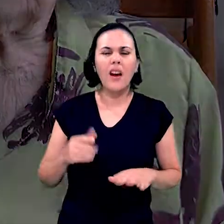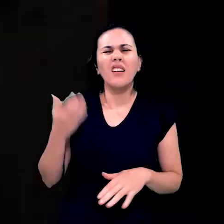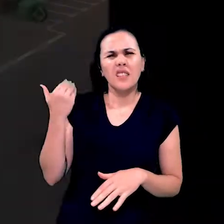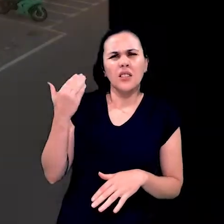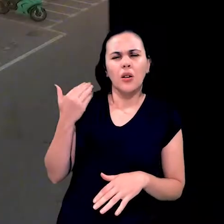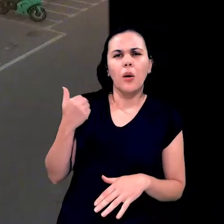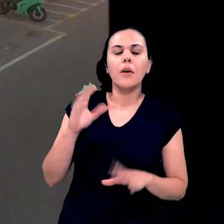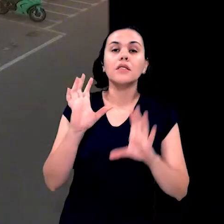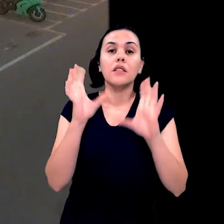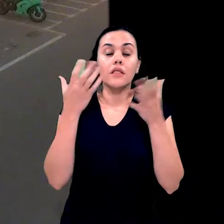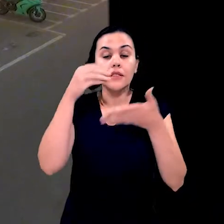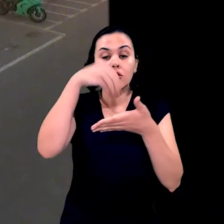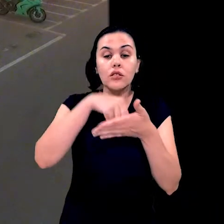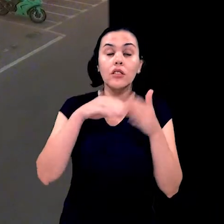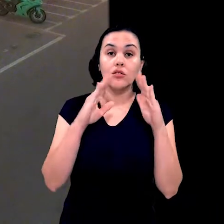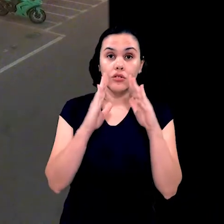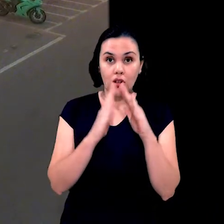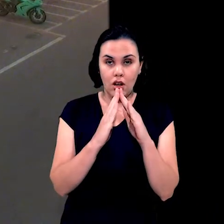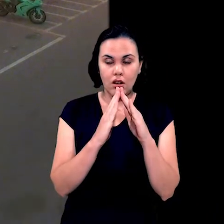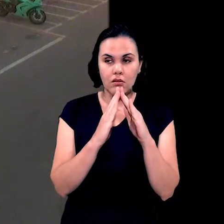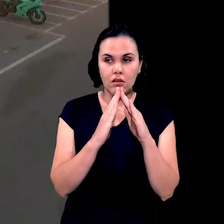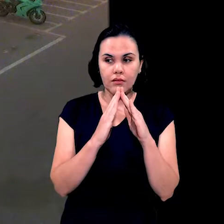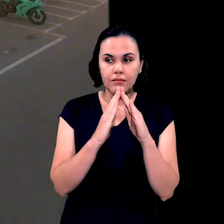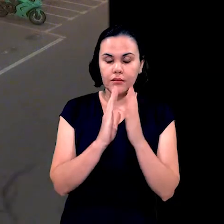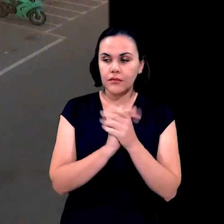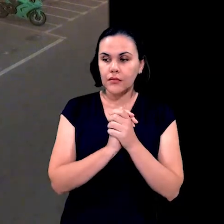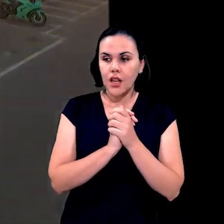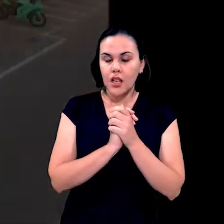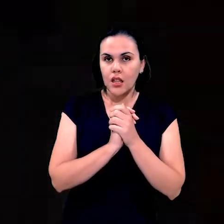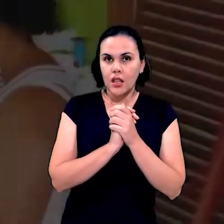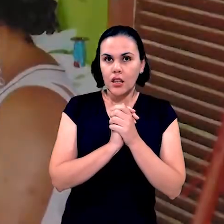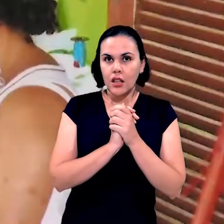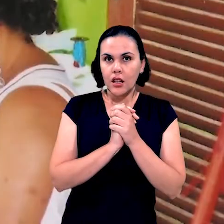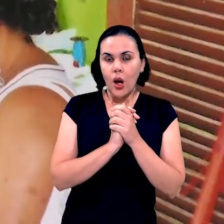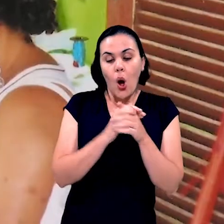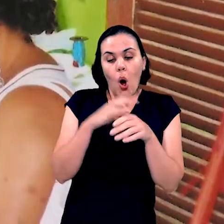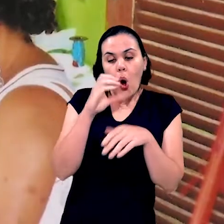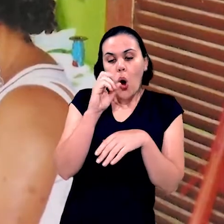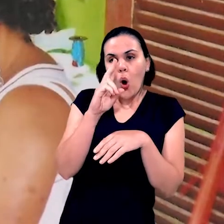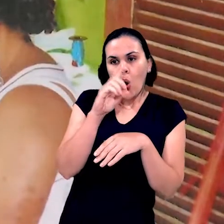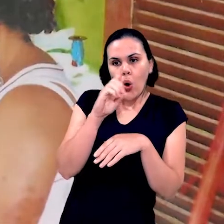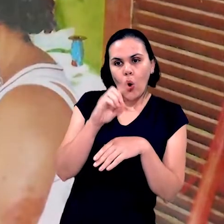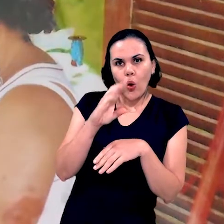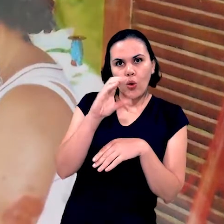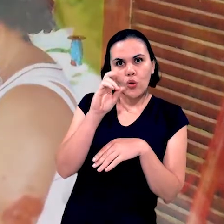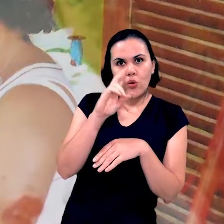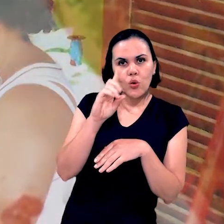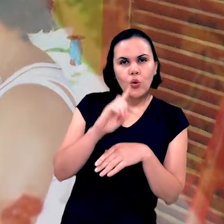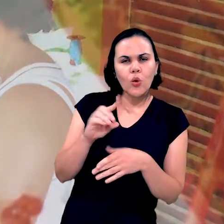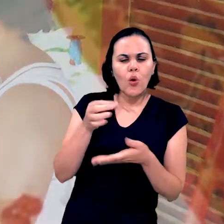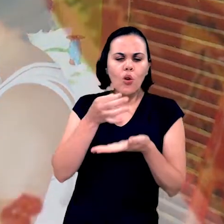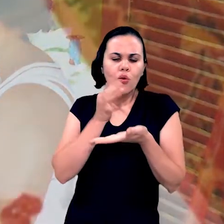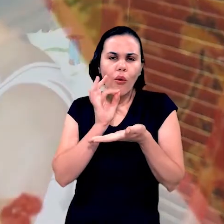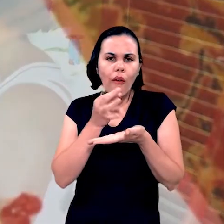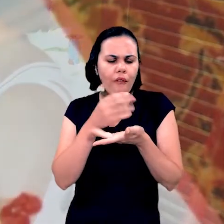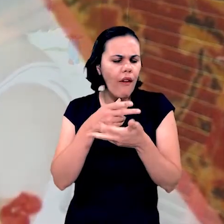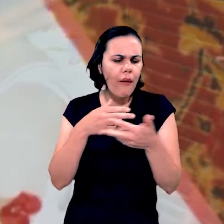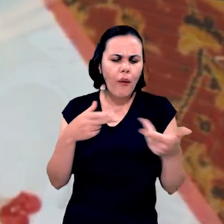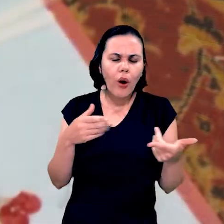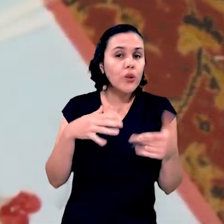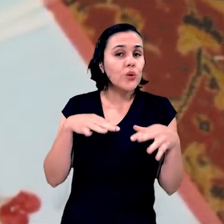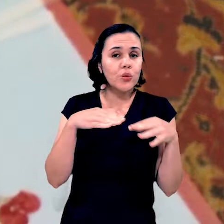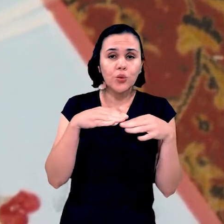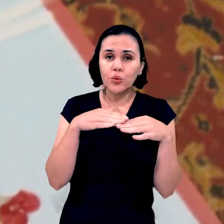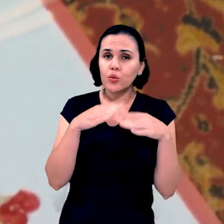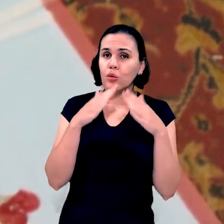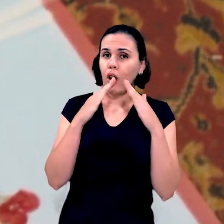tempo as festas eram em casa. É, o cuscuz, o café, aquelas coisas, tudo